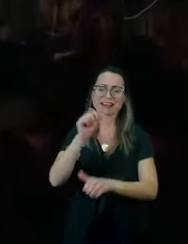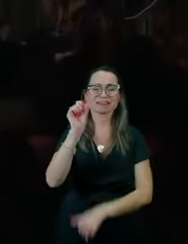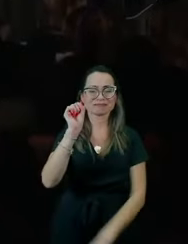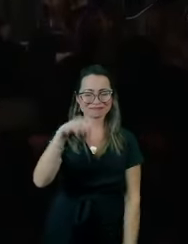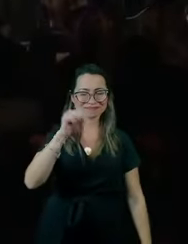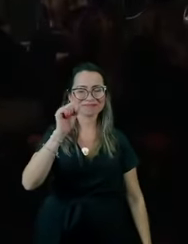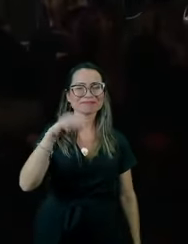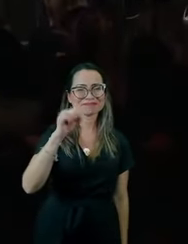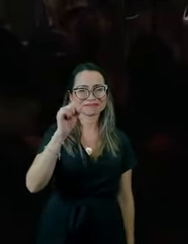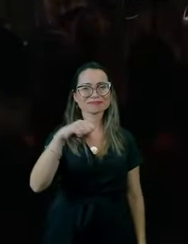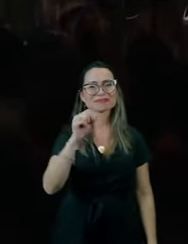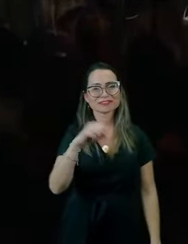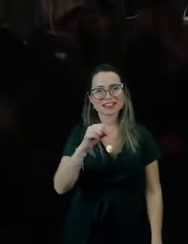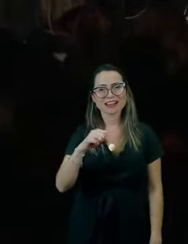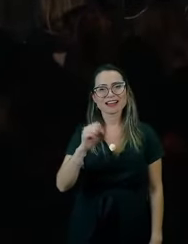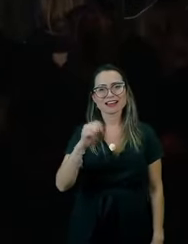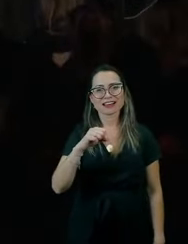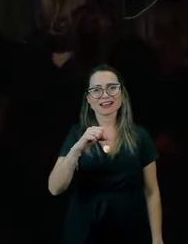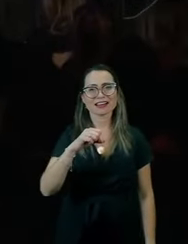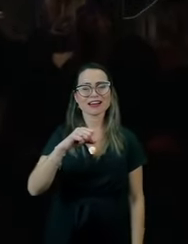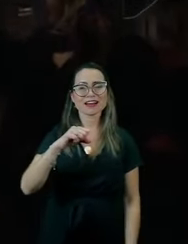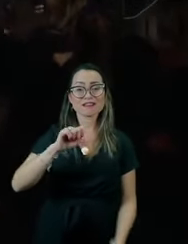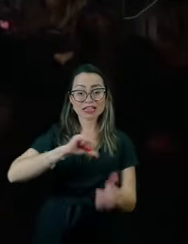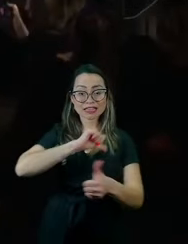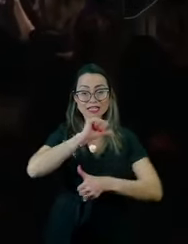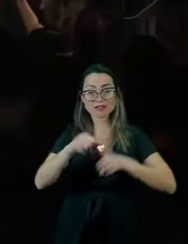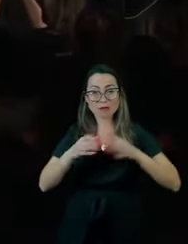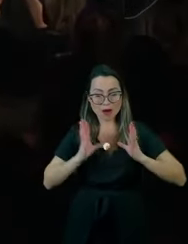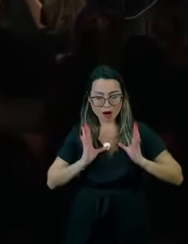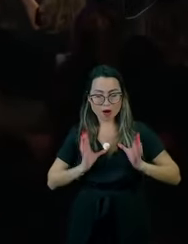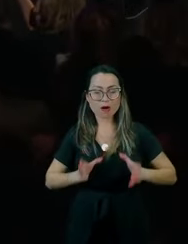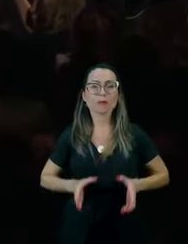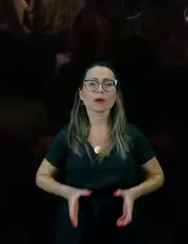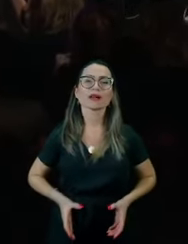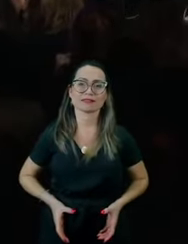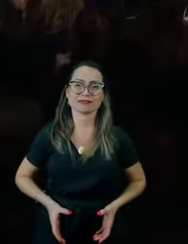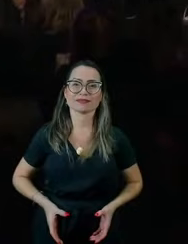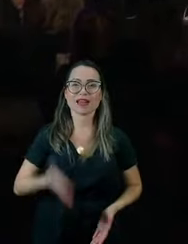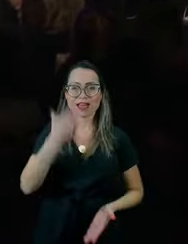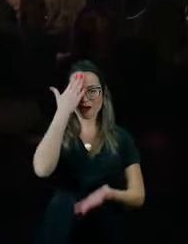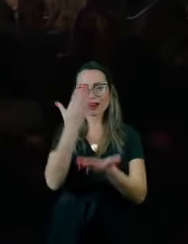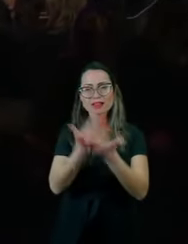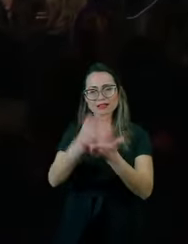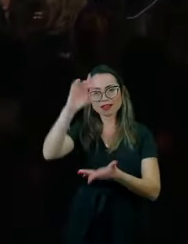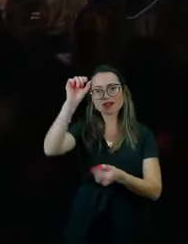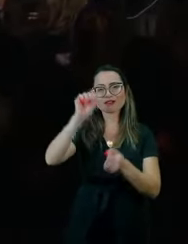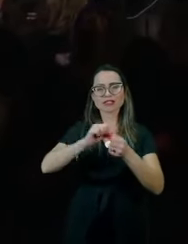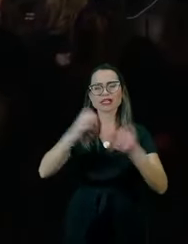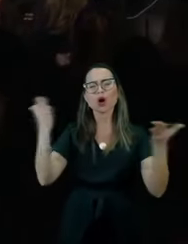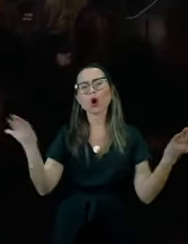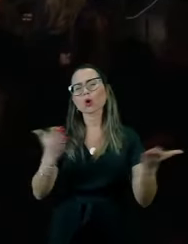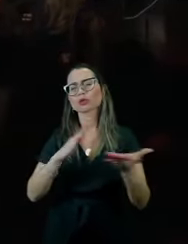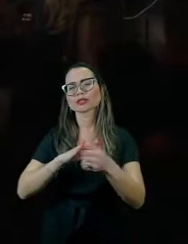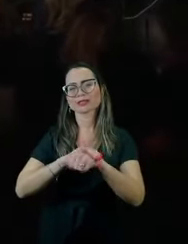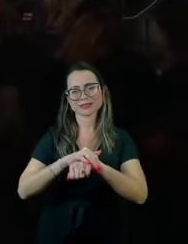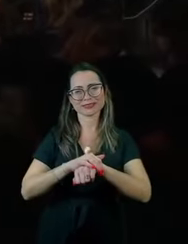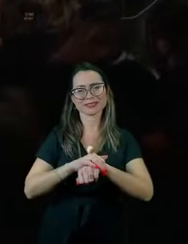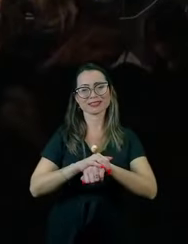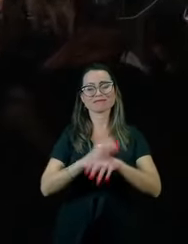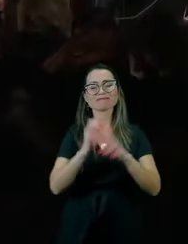Vai mexer no seu caráter. Eu creio que Deus vai fazer isso nessa noite. Amém? Você pode se